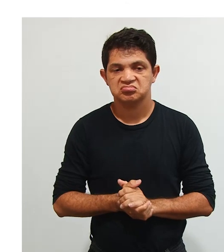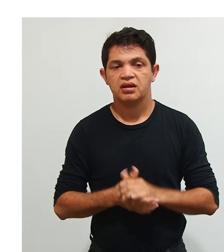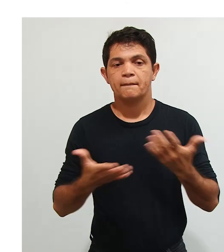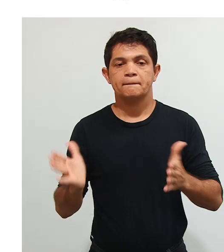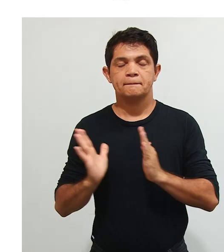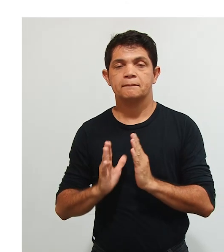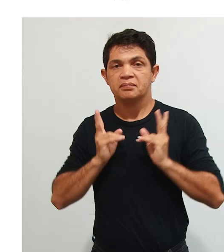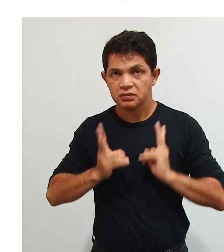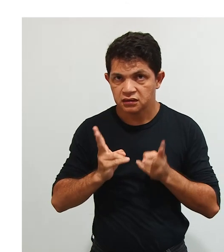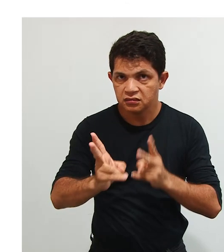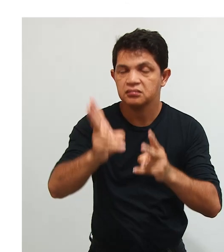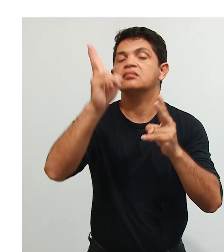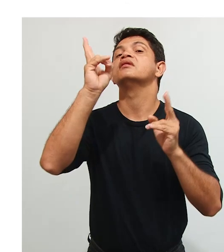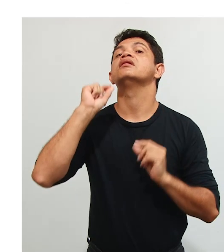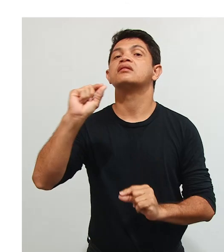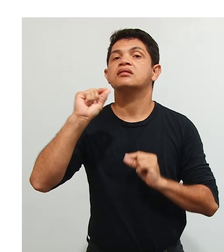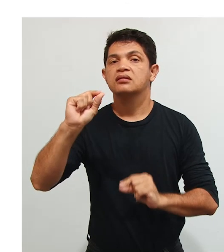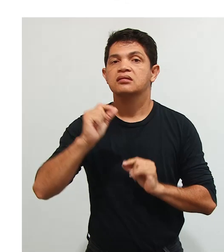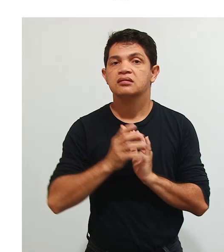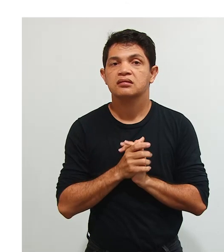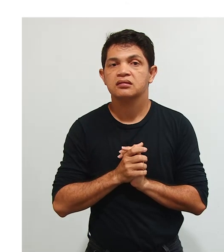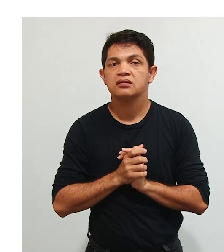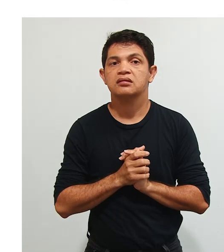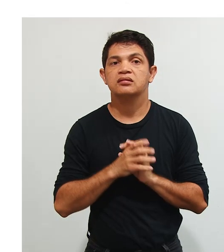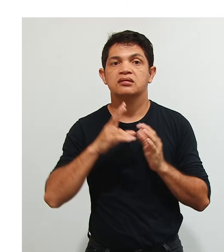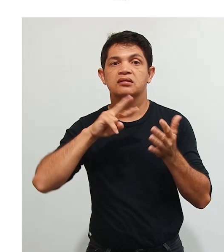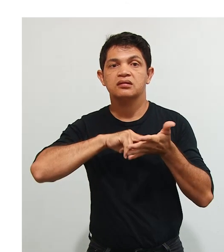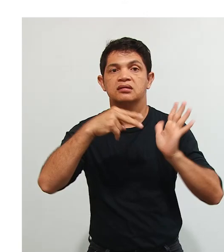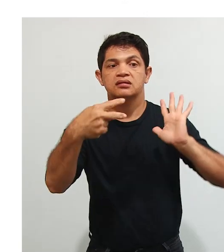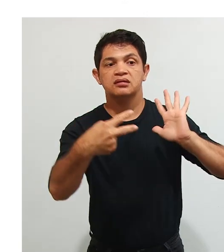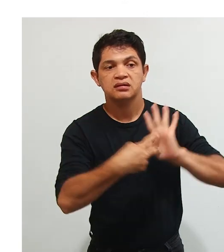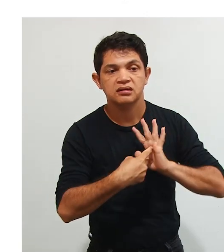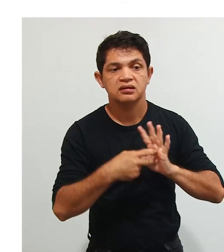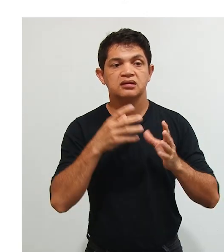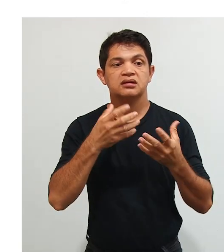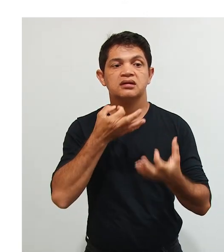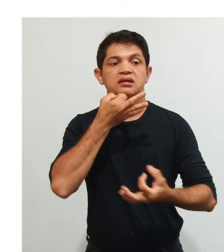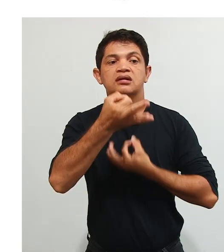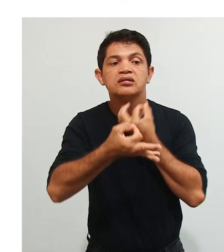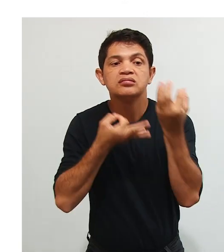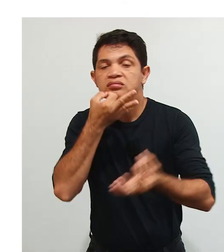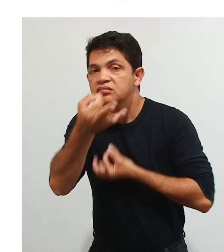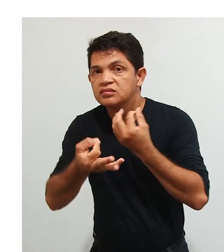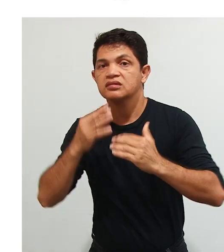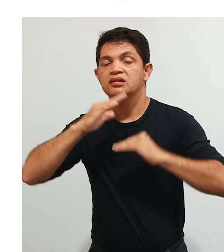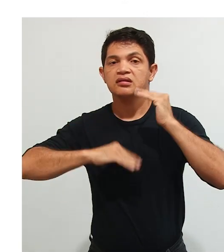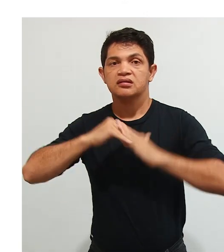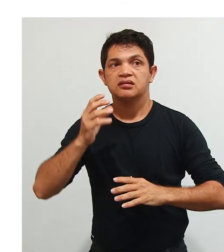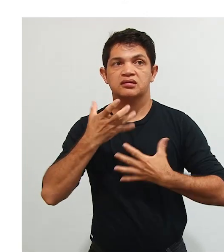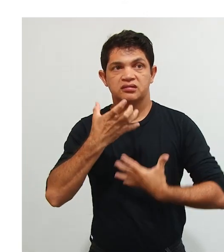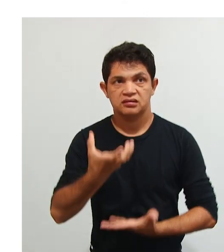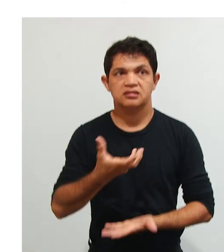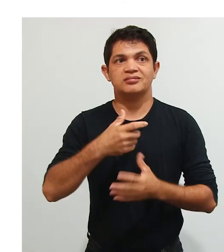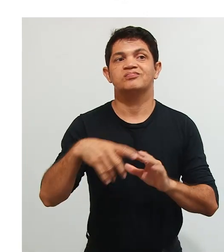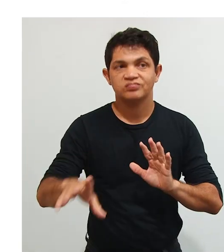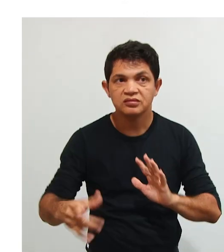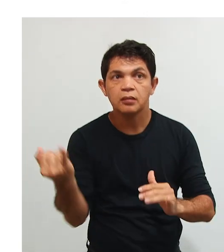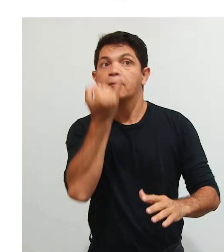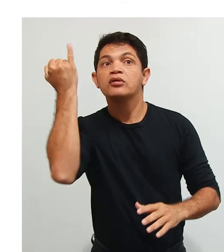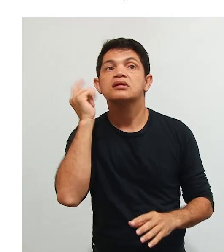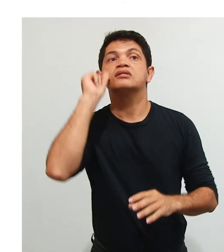aí, continuando aqui, sobre nossas formas de comunicação assertiva, é